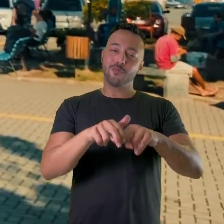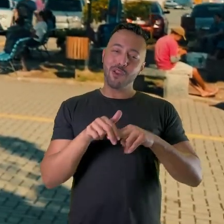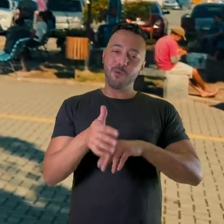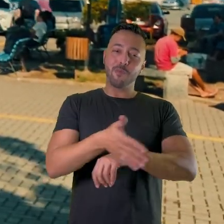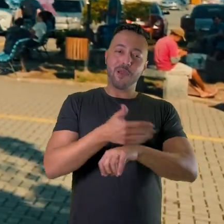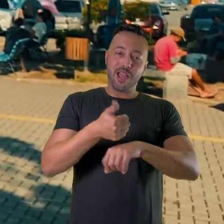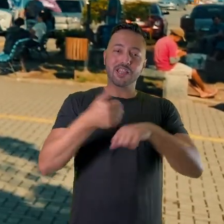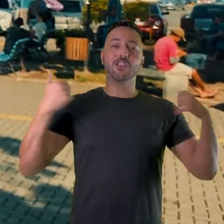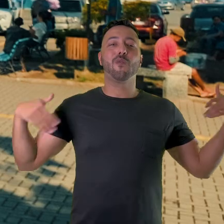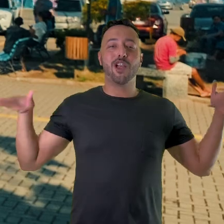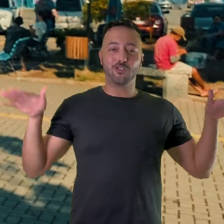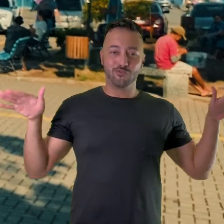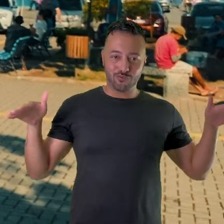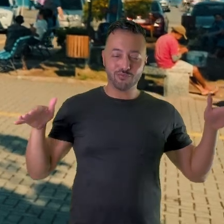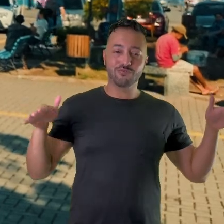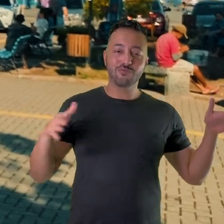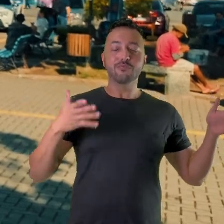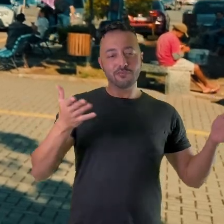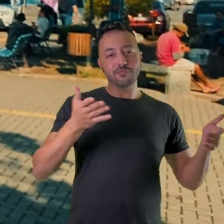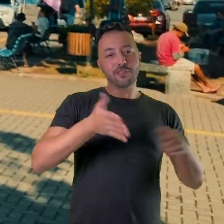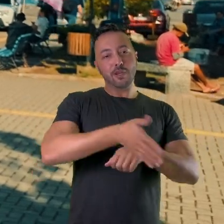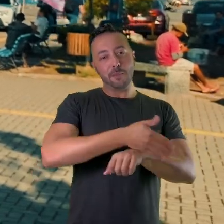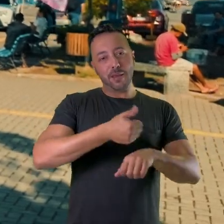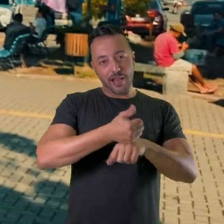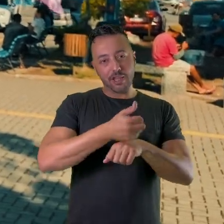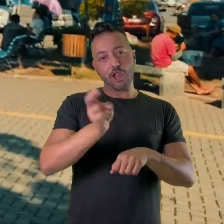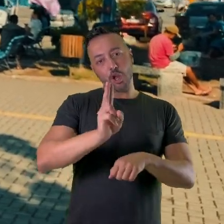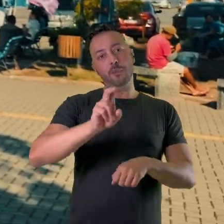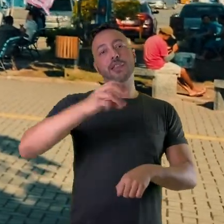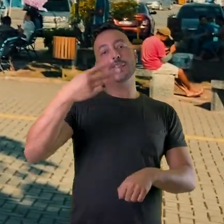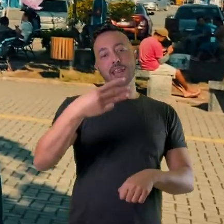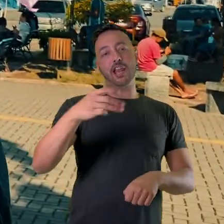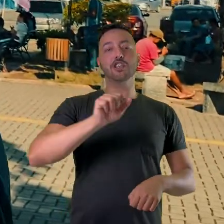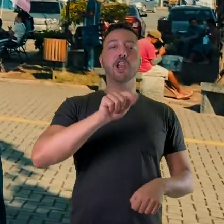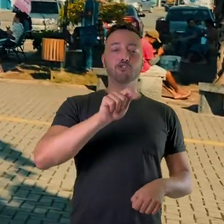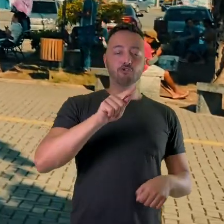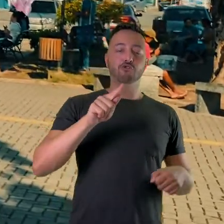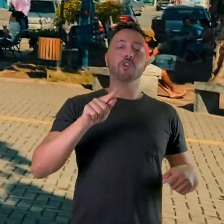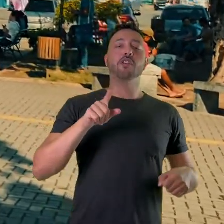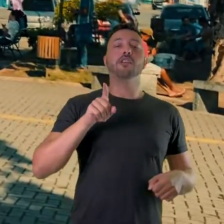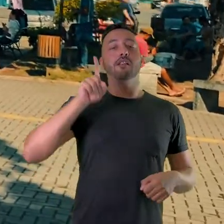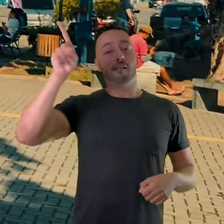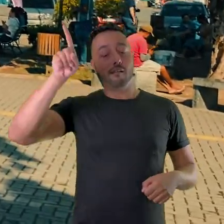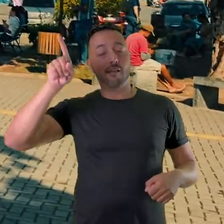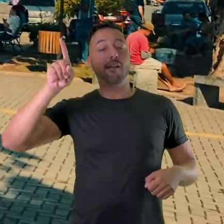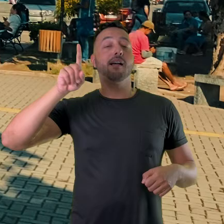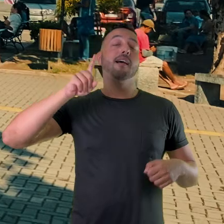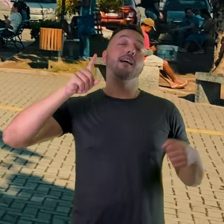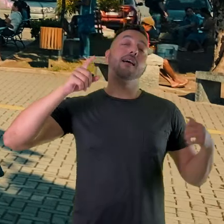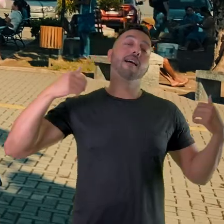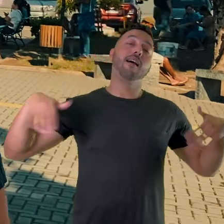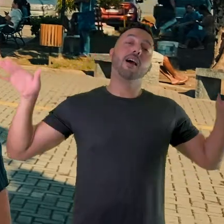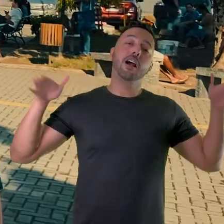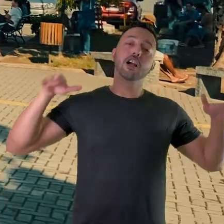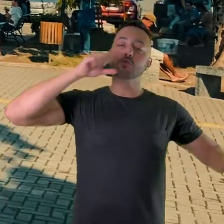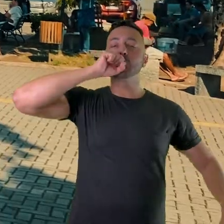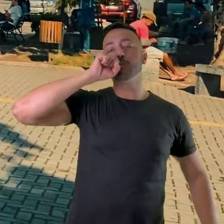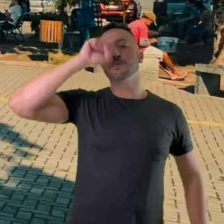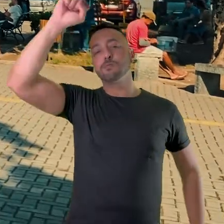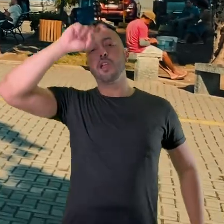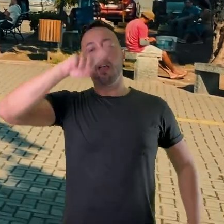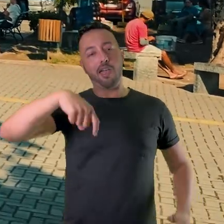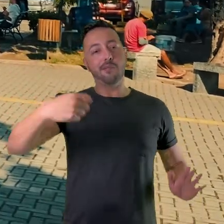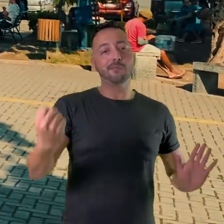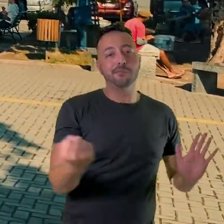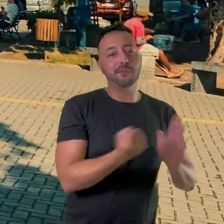na verdade o nome dessa praça é Praça 3 de Agosto, e o Monumento do Anjo foi para marcar exatamente